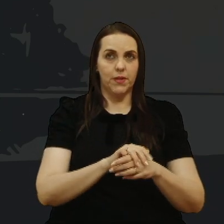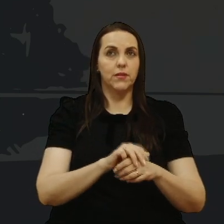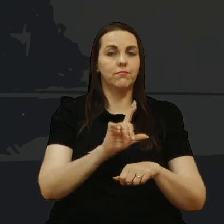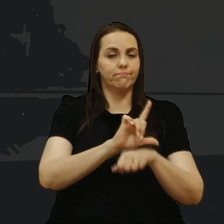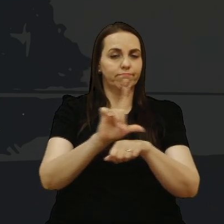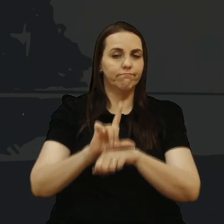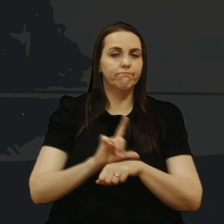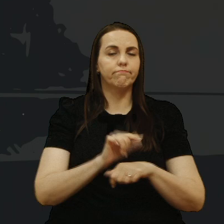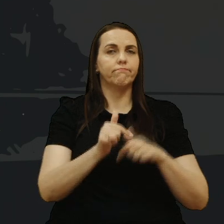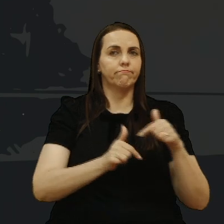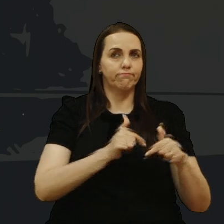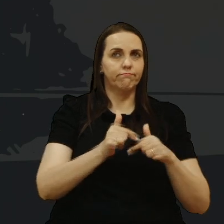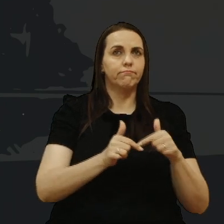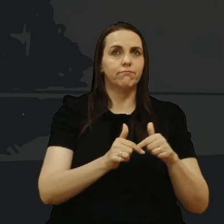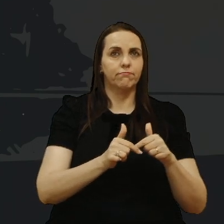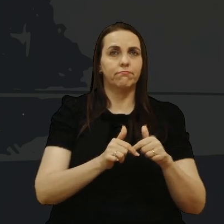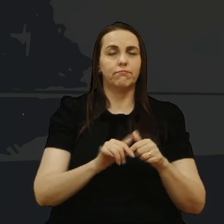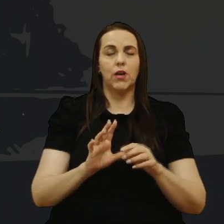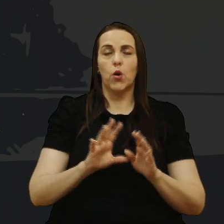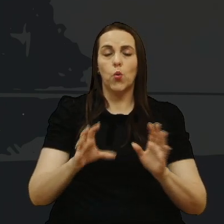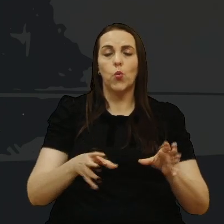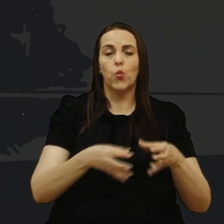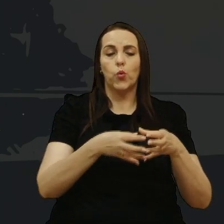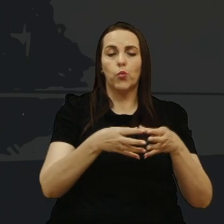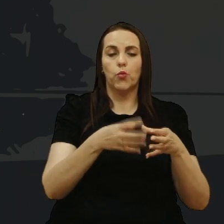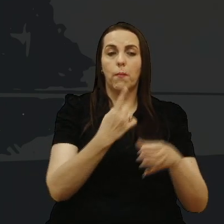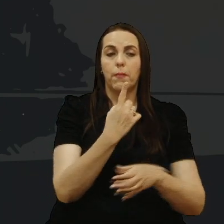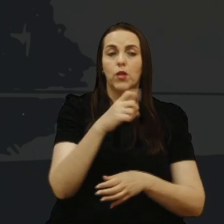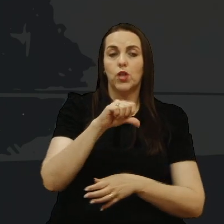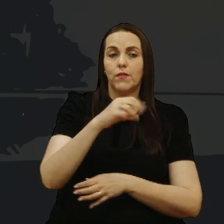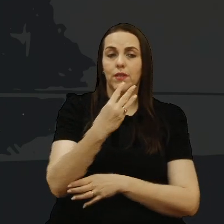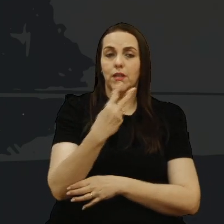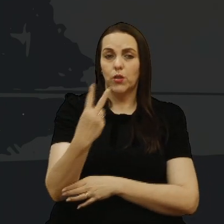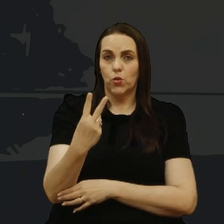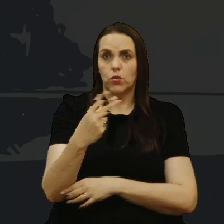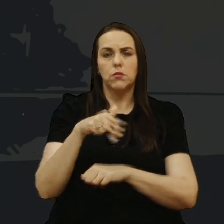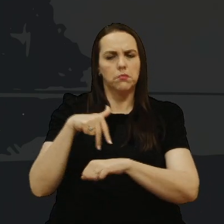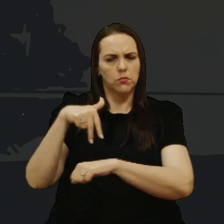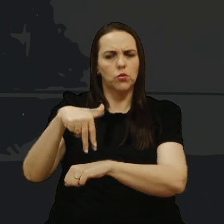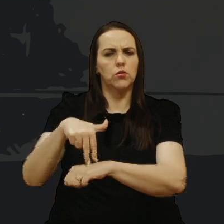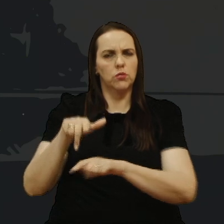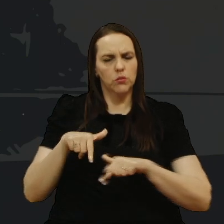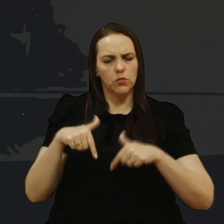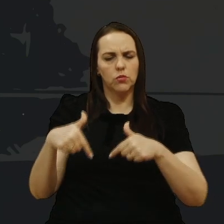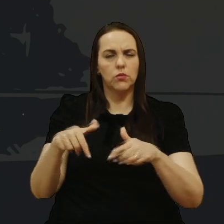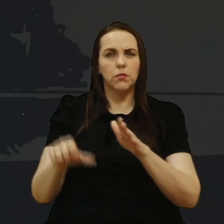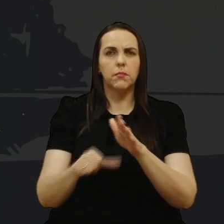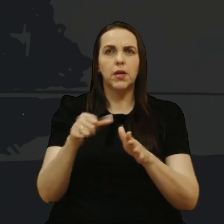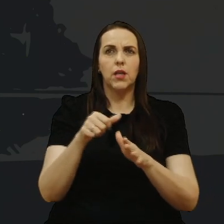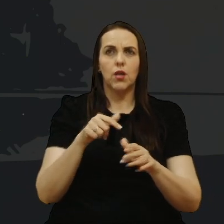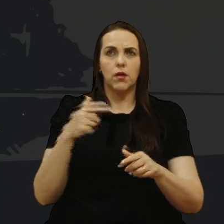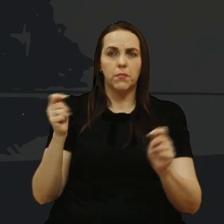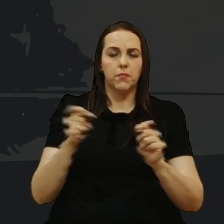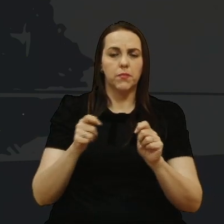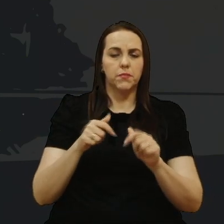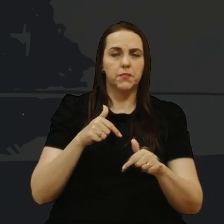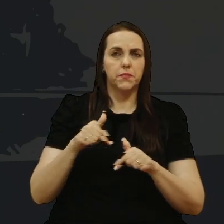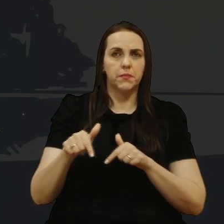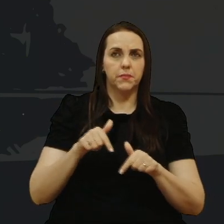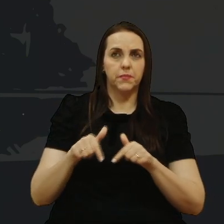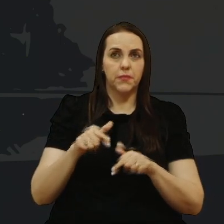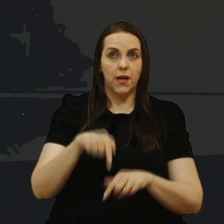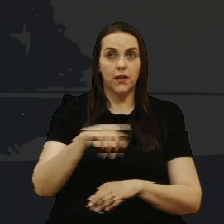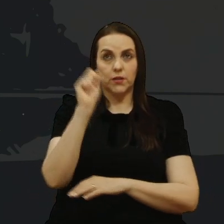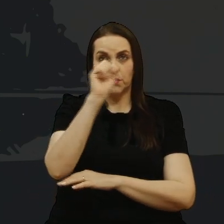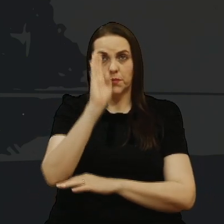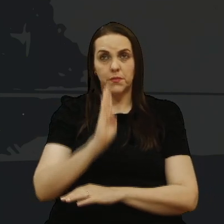que desde 1932 tem um protagonismo na luta por melhores condições de trabalho aqui no